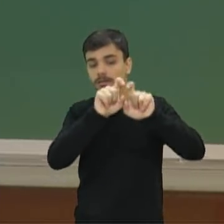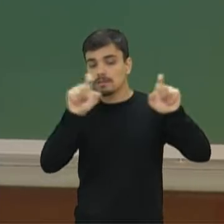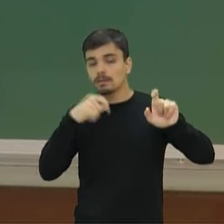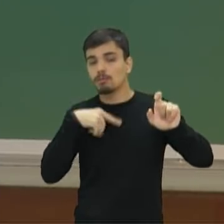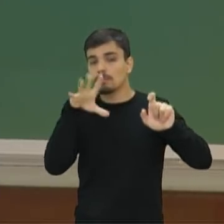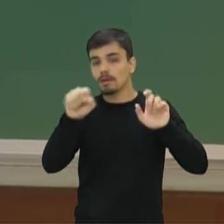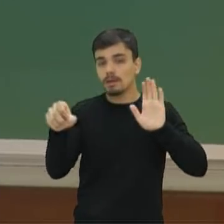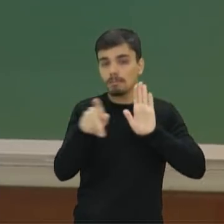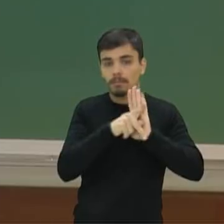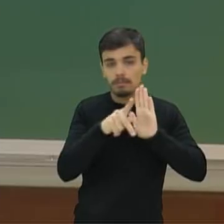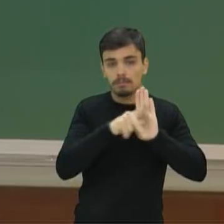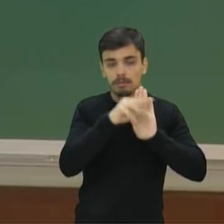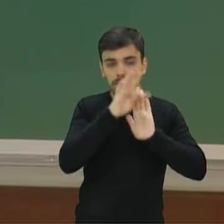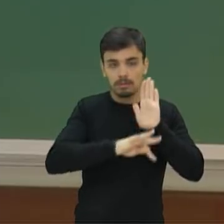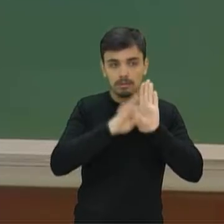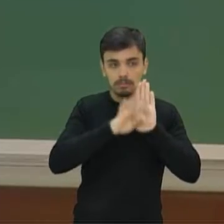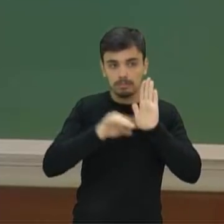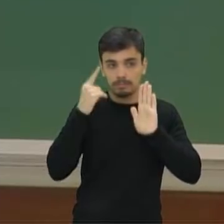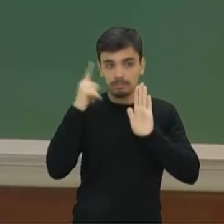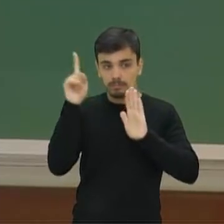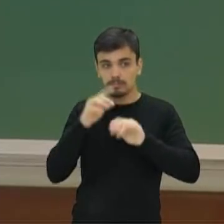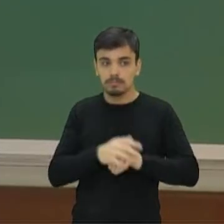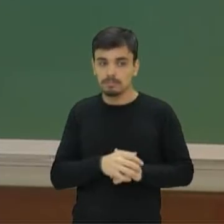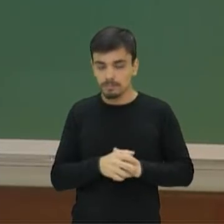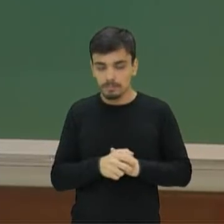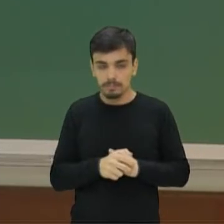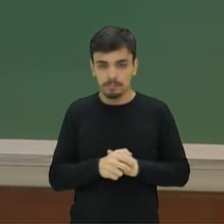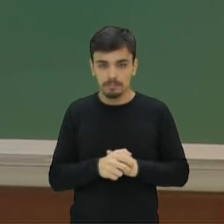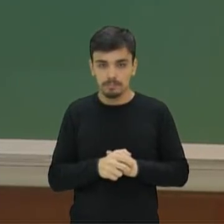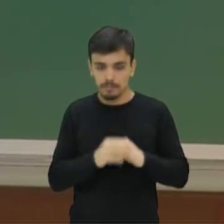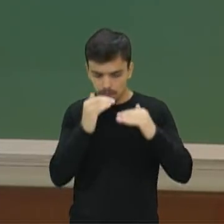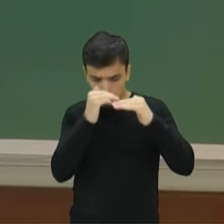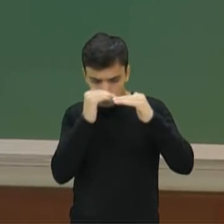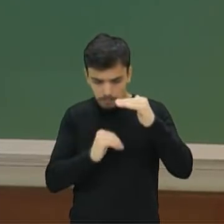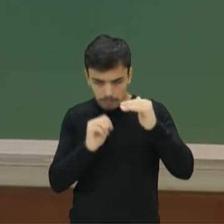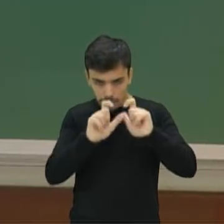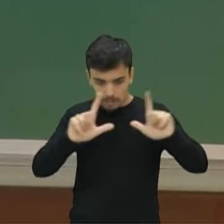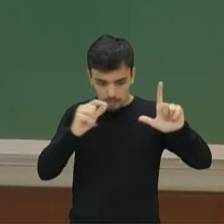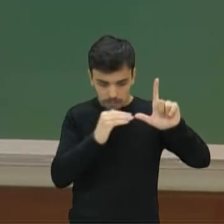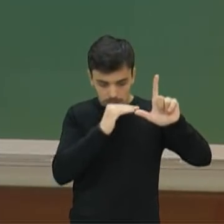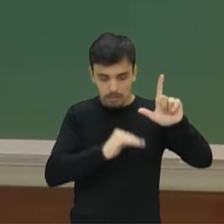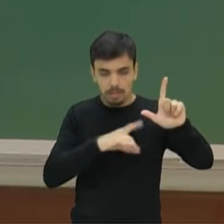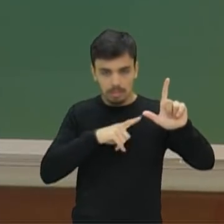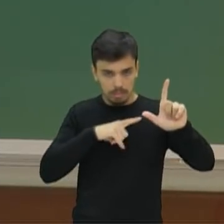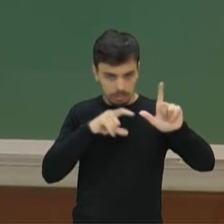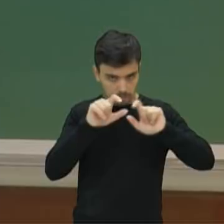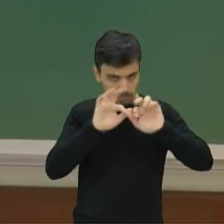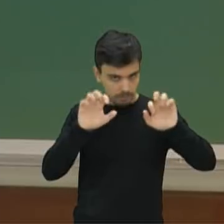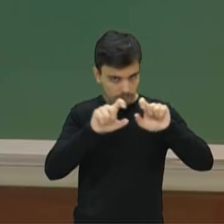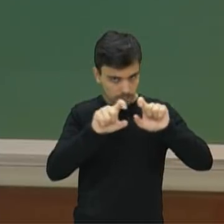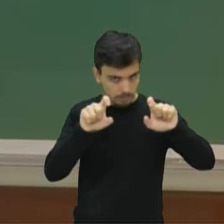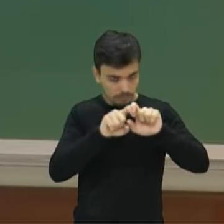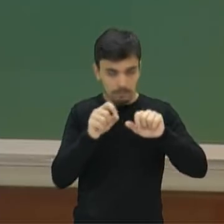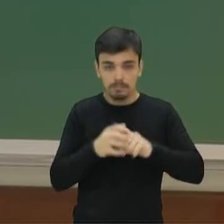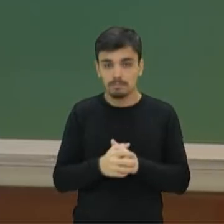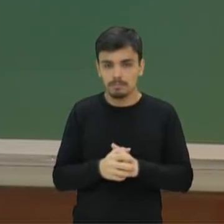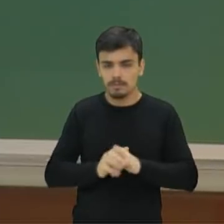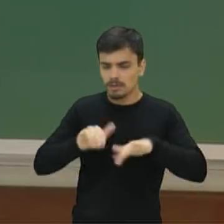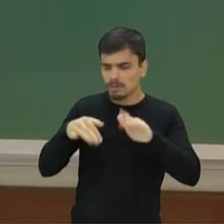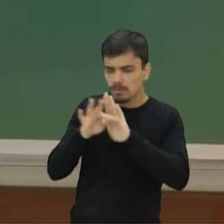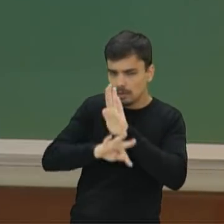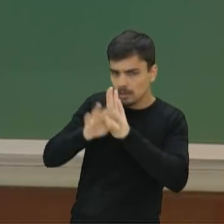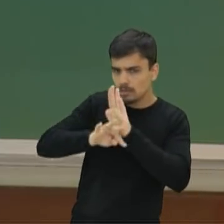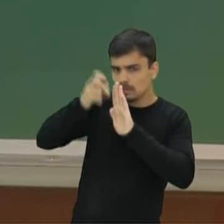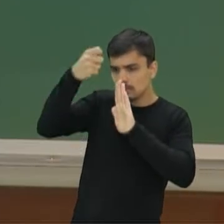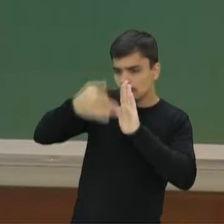texto. Everyone was doing the renegade. The dance was created. Então, esse texto estava todo no